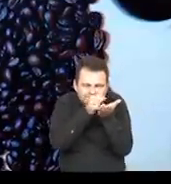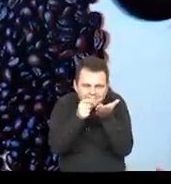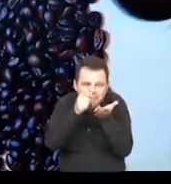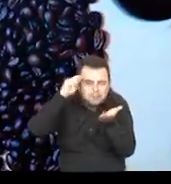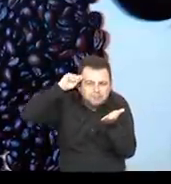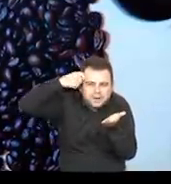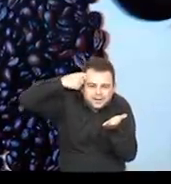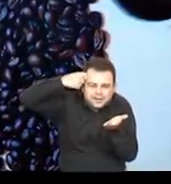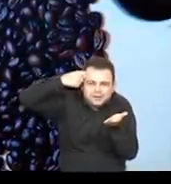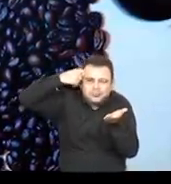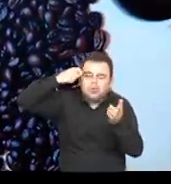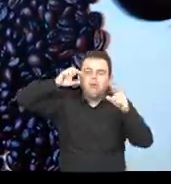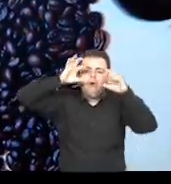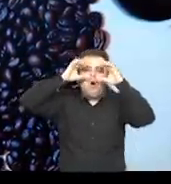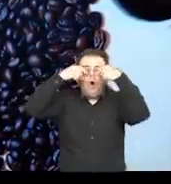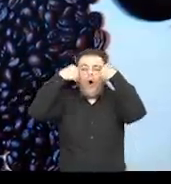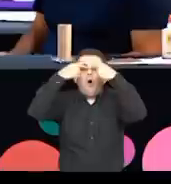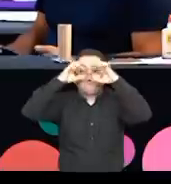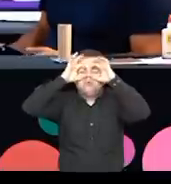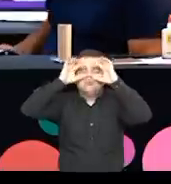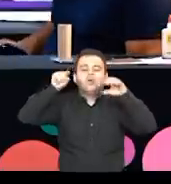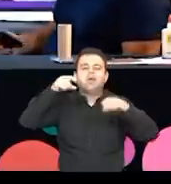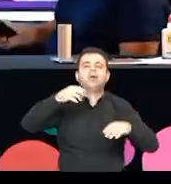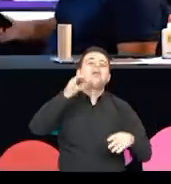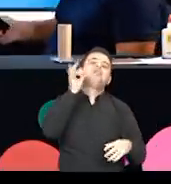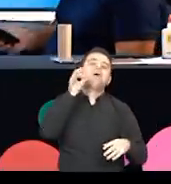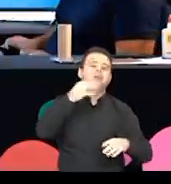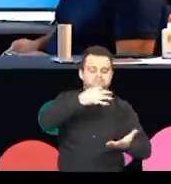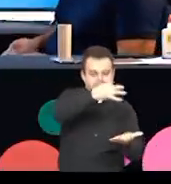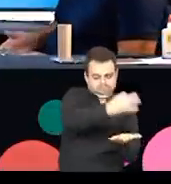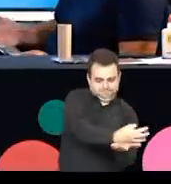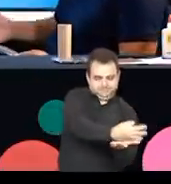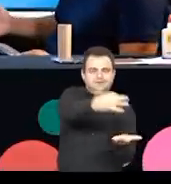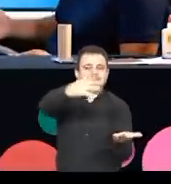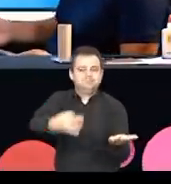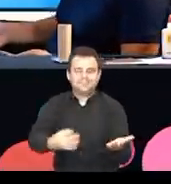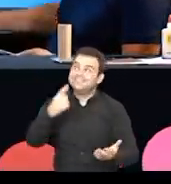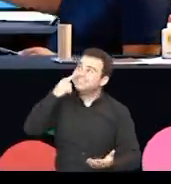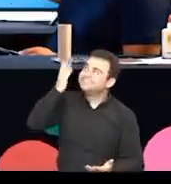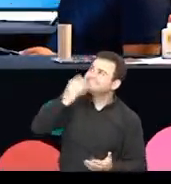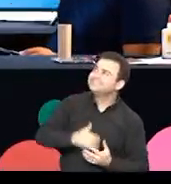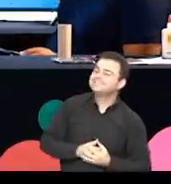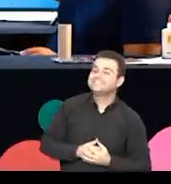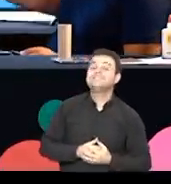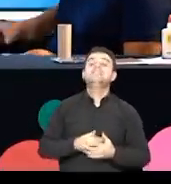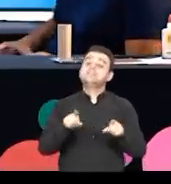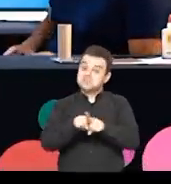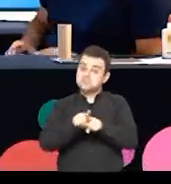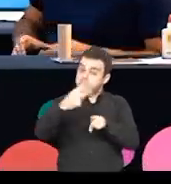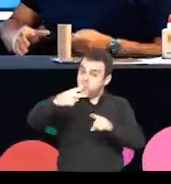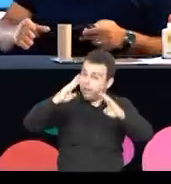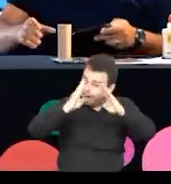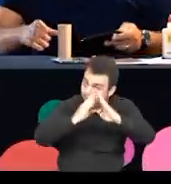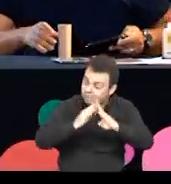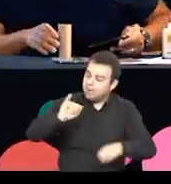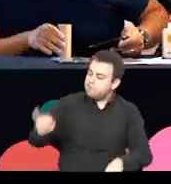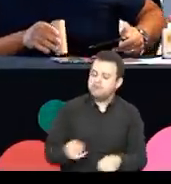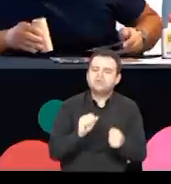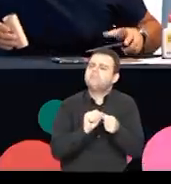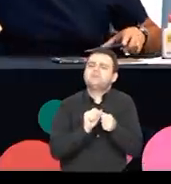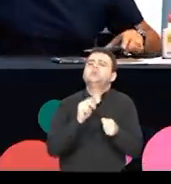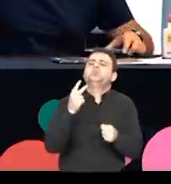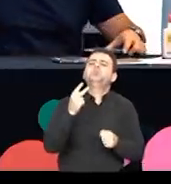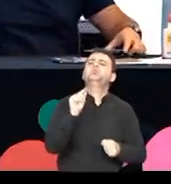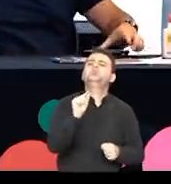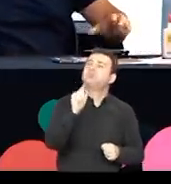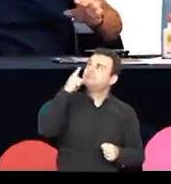inclusive, são 2 xícaras deliciosas de café. Muito bem, e aproveitando os materiais que nós temos em casa, vamos fazer este brinquedo hoje aqui, ó. O